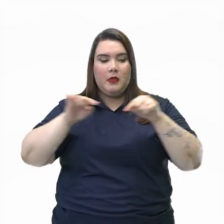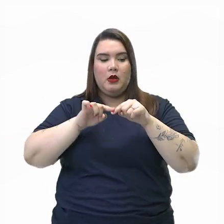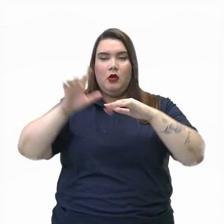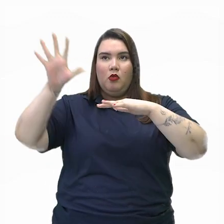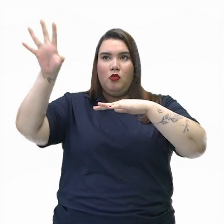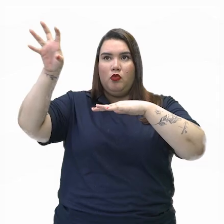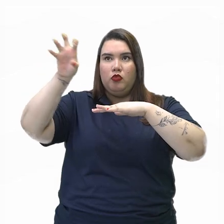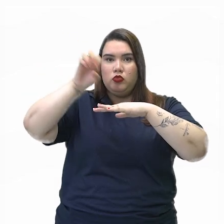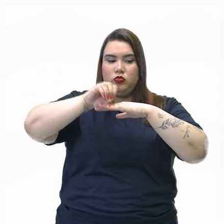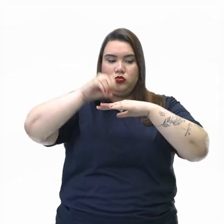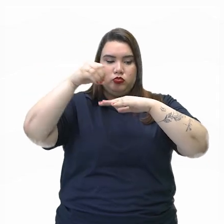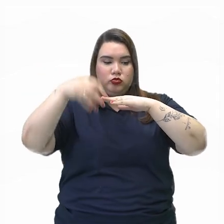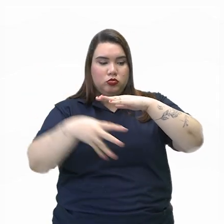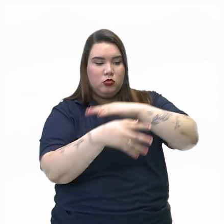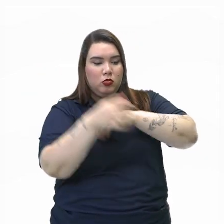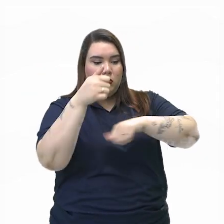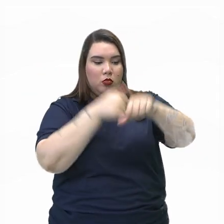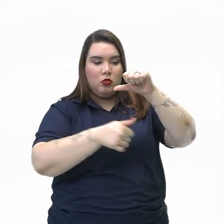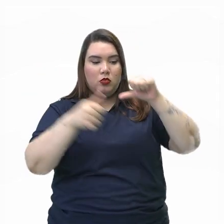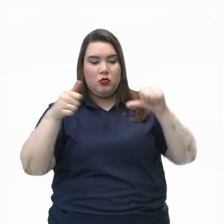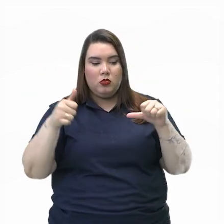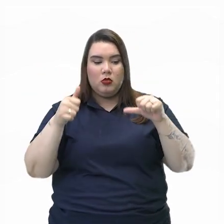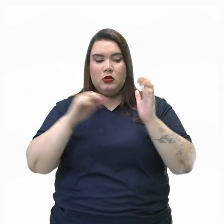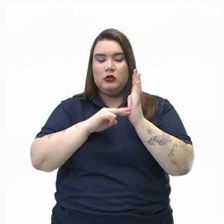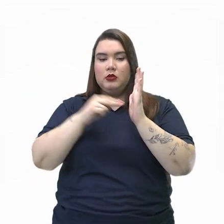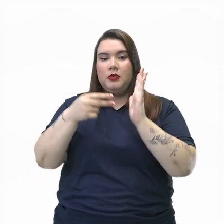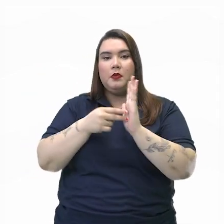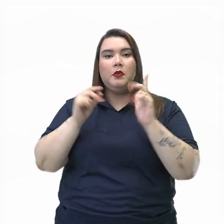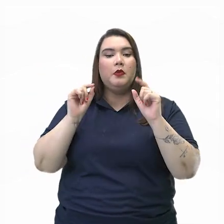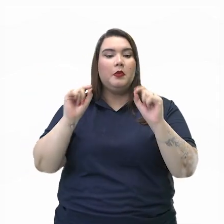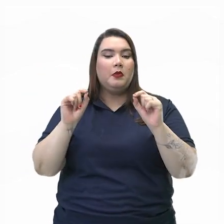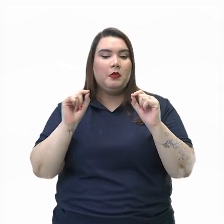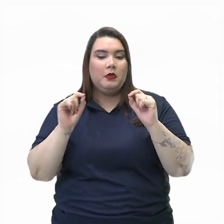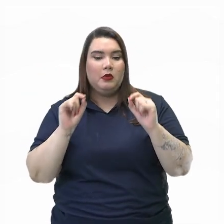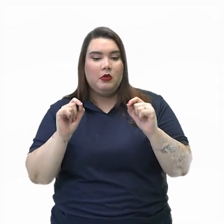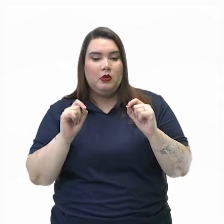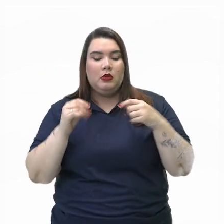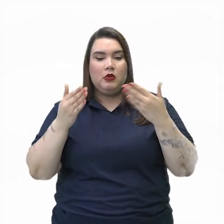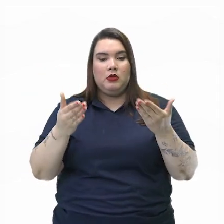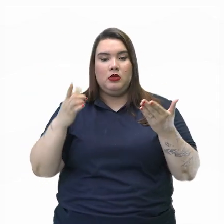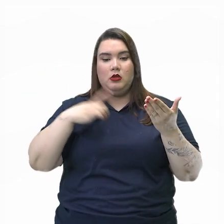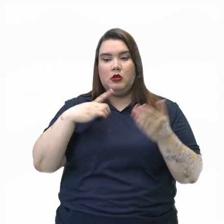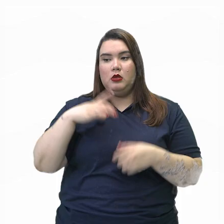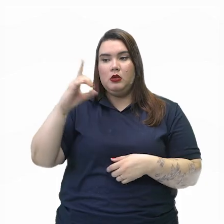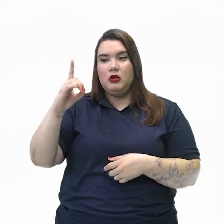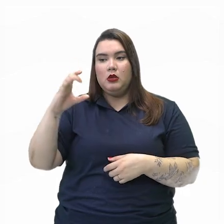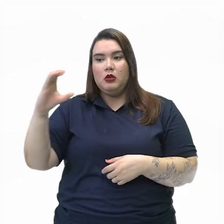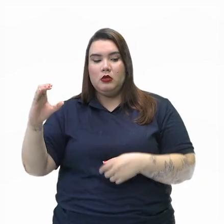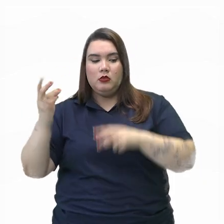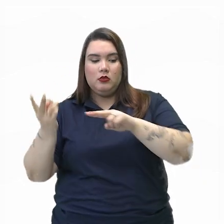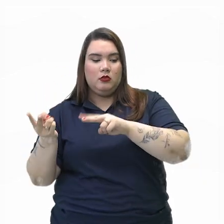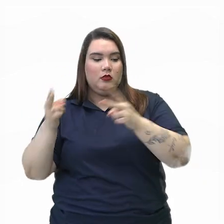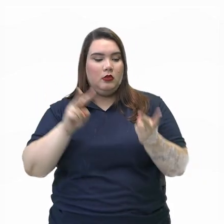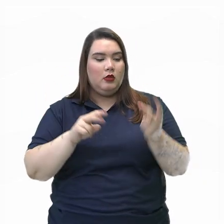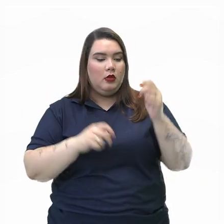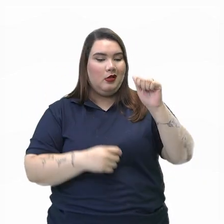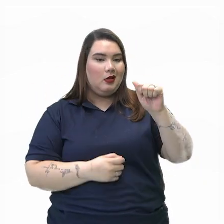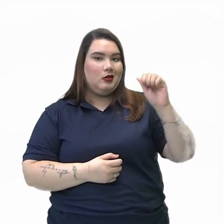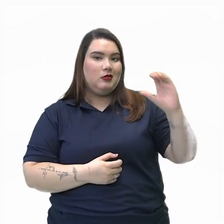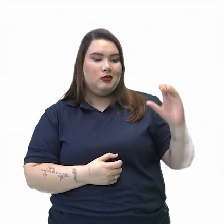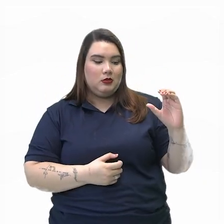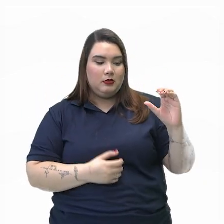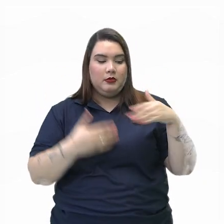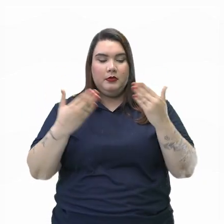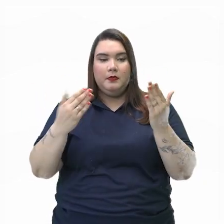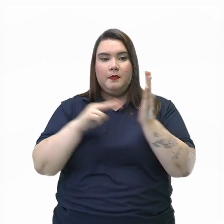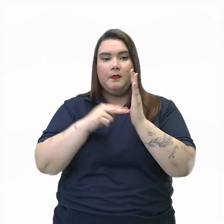energia elétrica, que era corrente, em alternada. E significa dizer o quê? Ó? Você tem o DC em AC, que